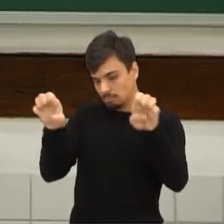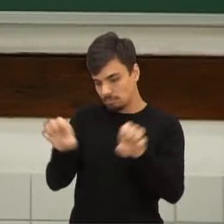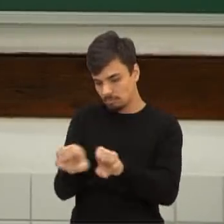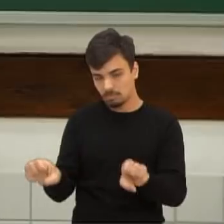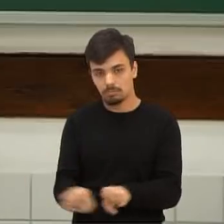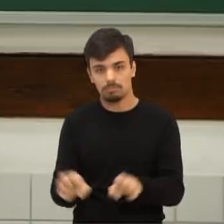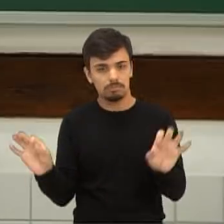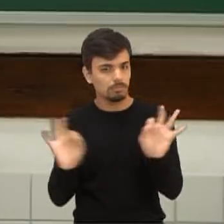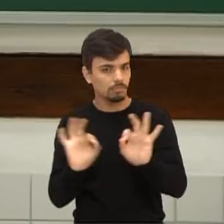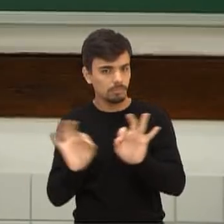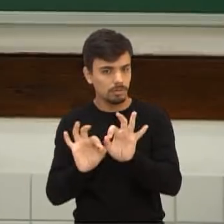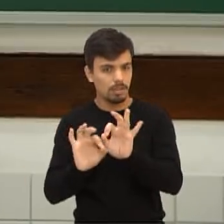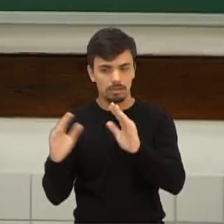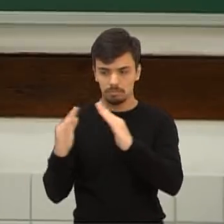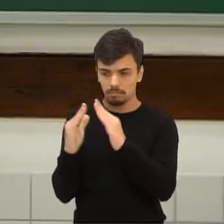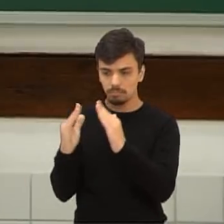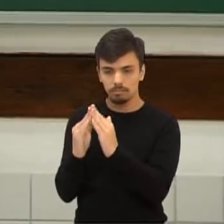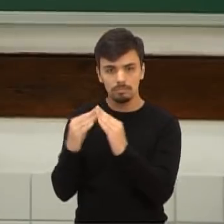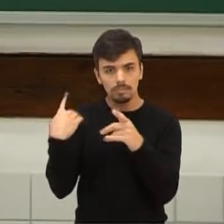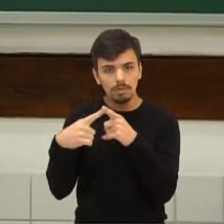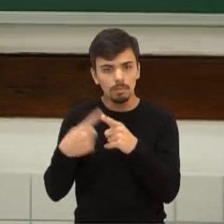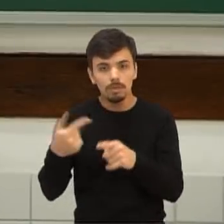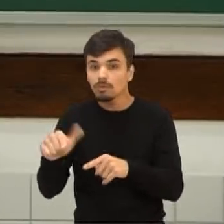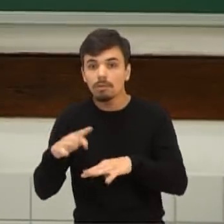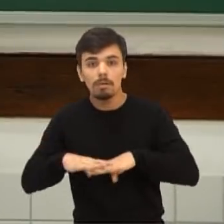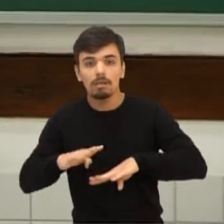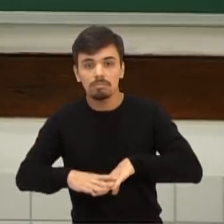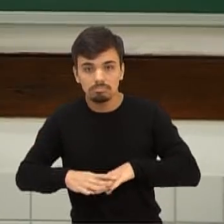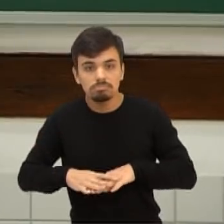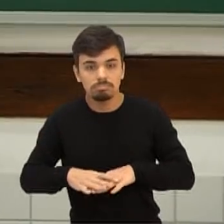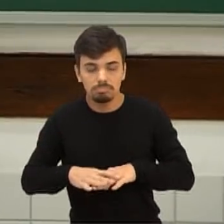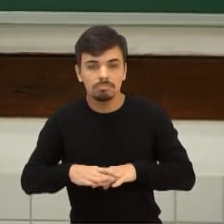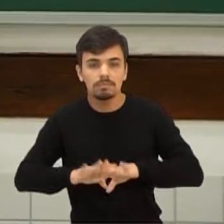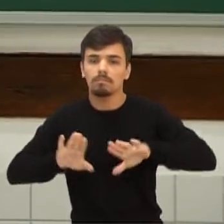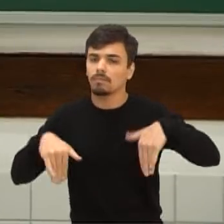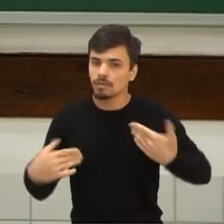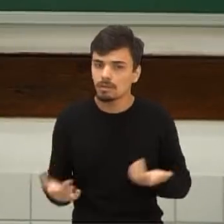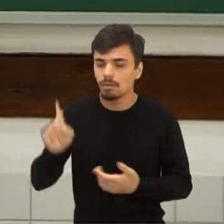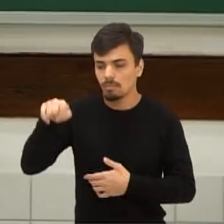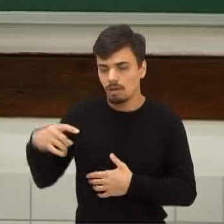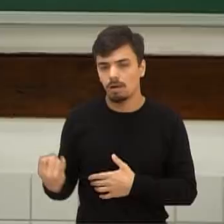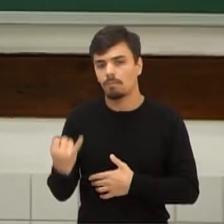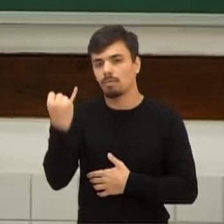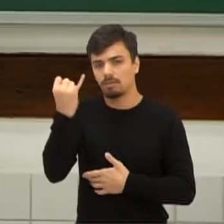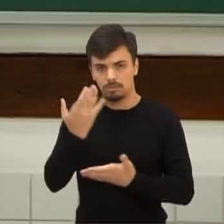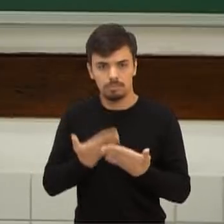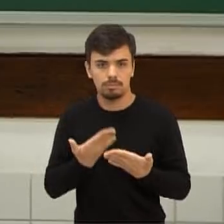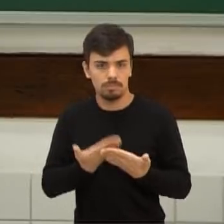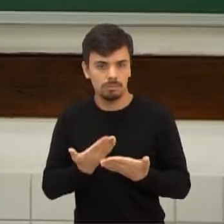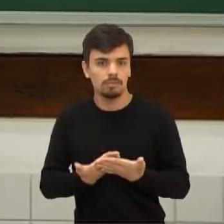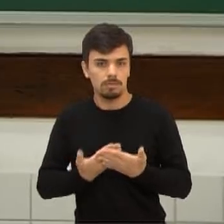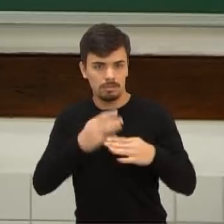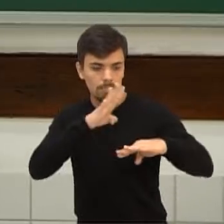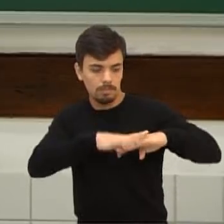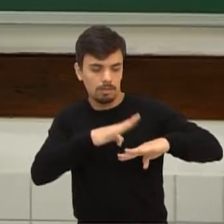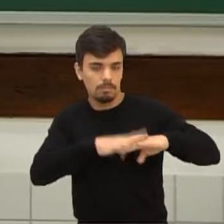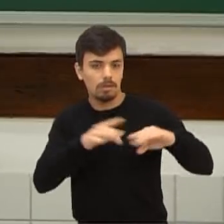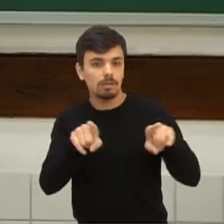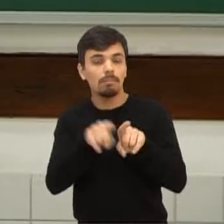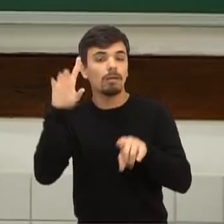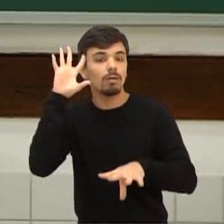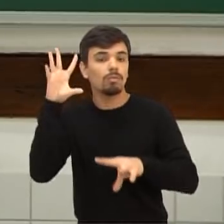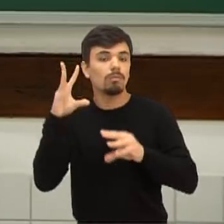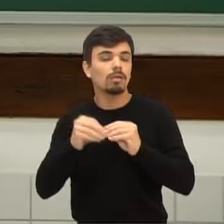casa, umas medidas, por quê? Porque não teria matemática. Então, é muito importante estudar a matemática e entender